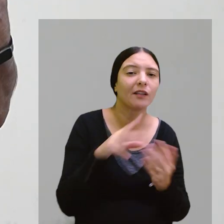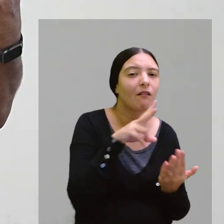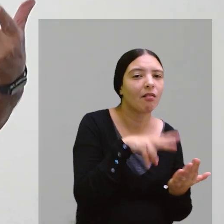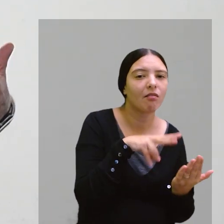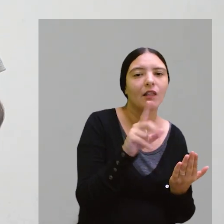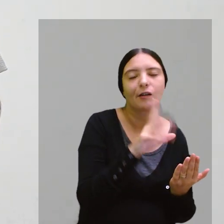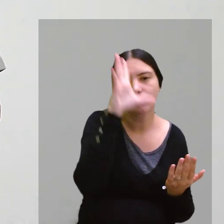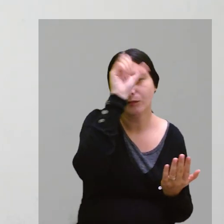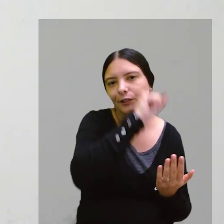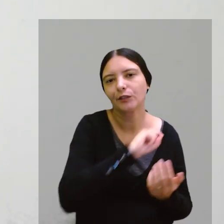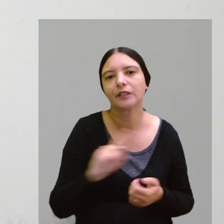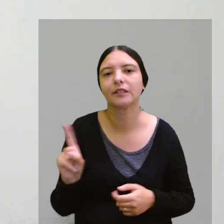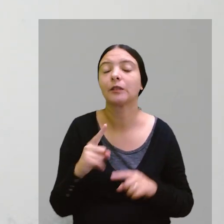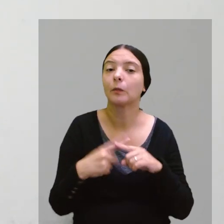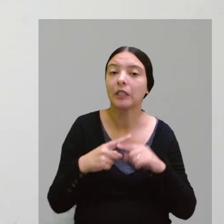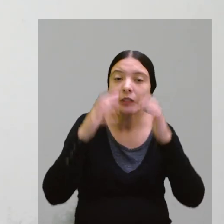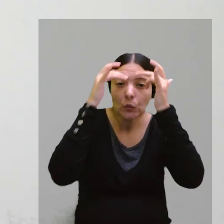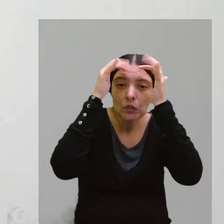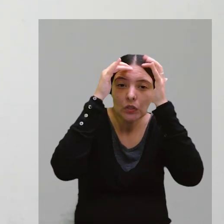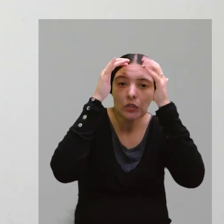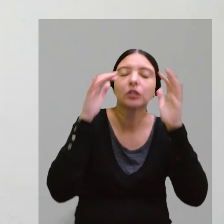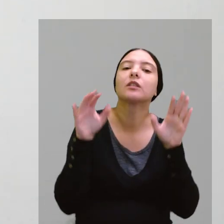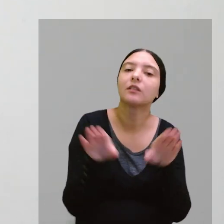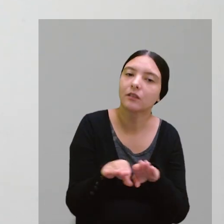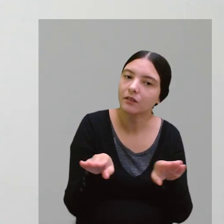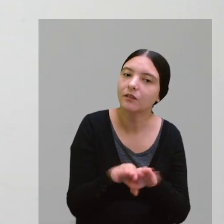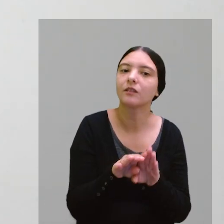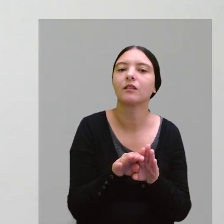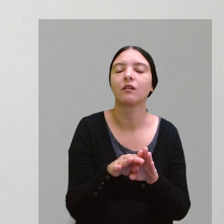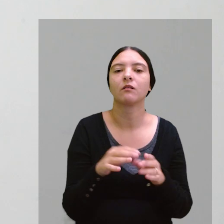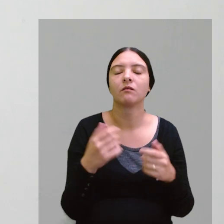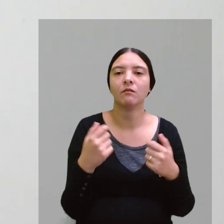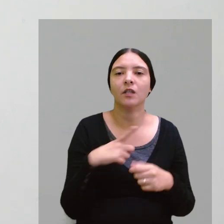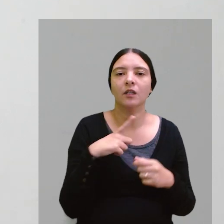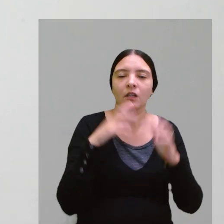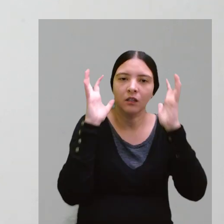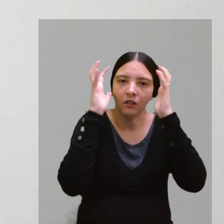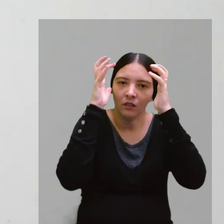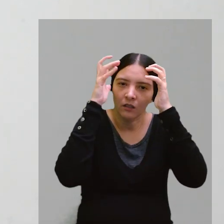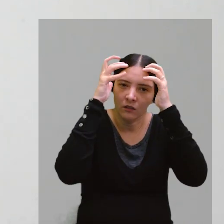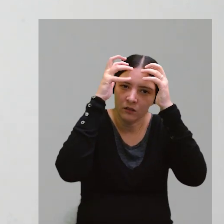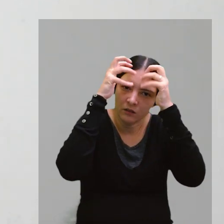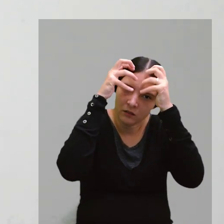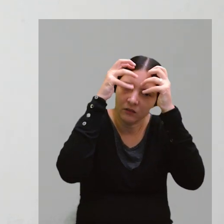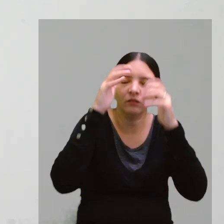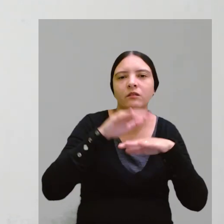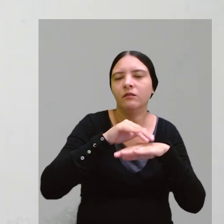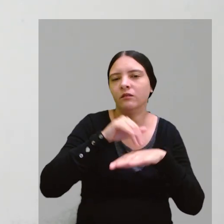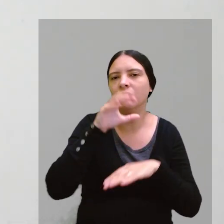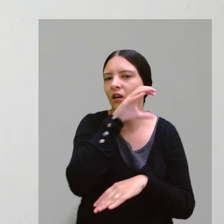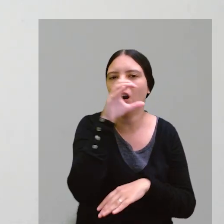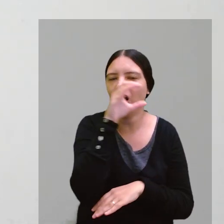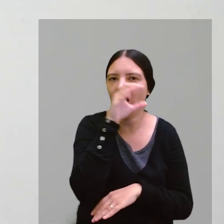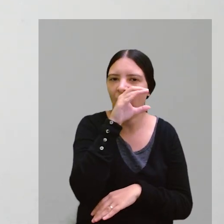não ter aprendido a ler, porque o cérebro delas tende a deteriorar mais rápido.